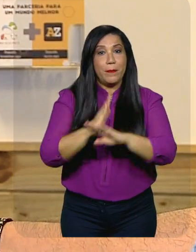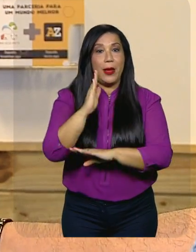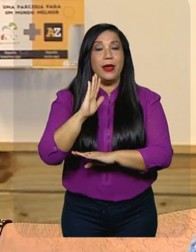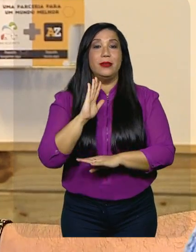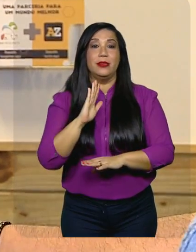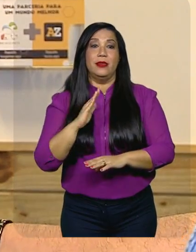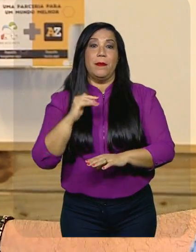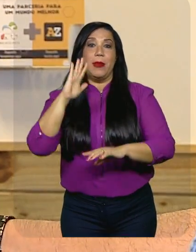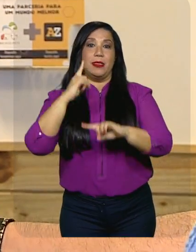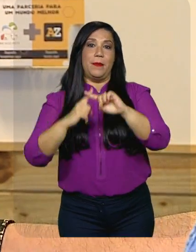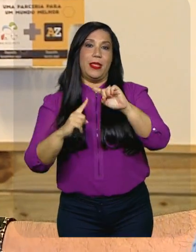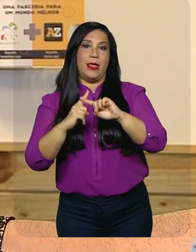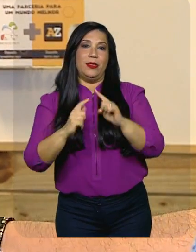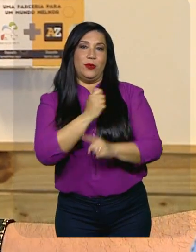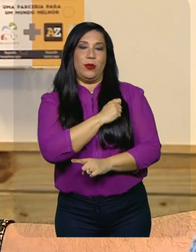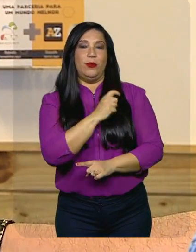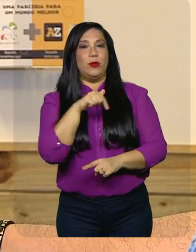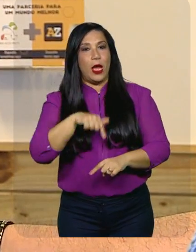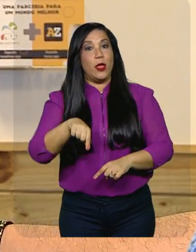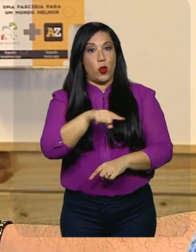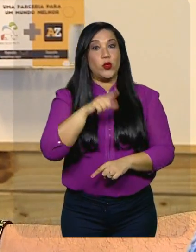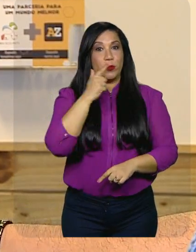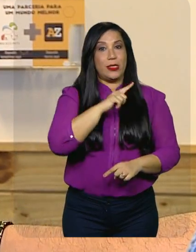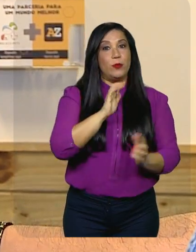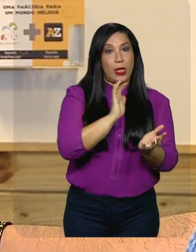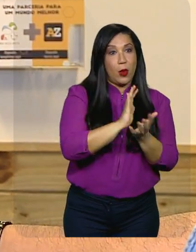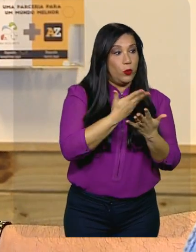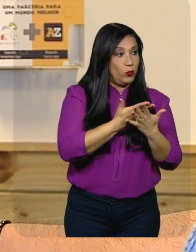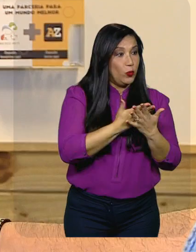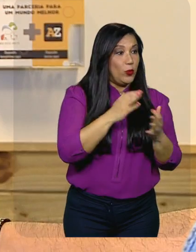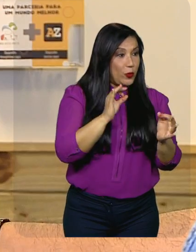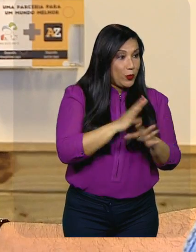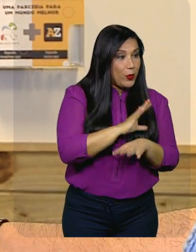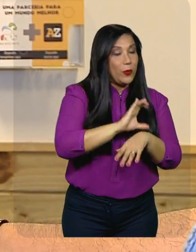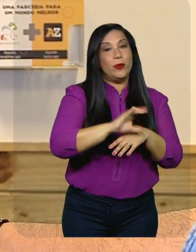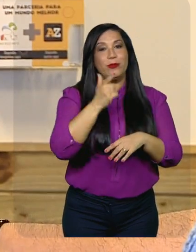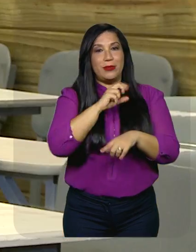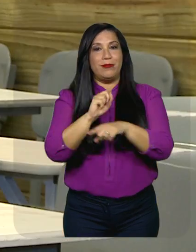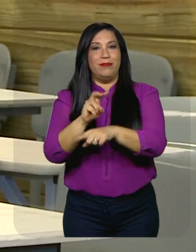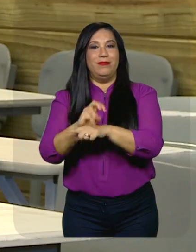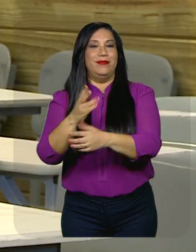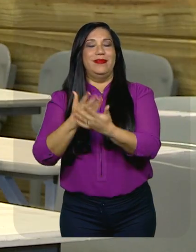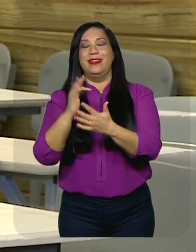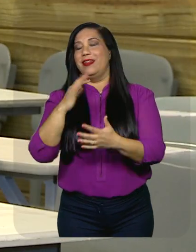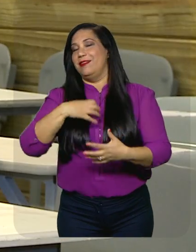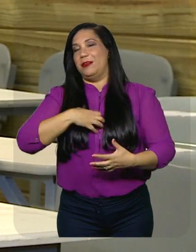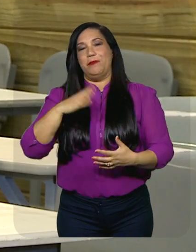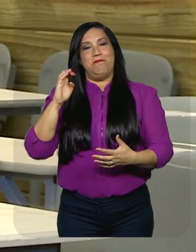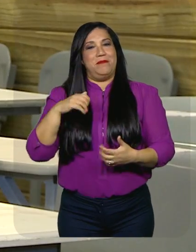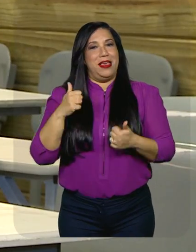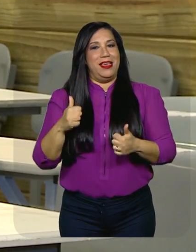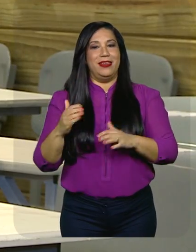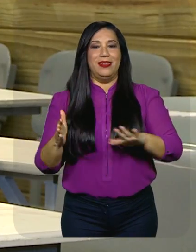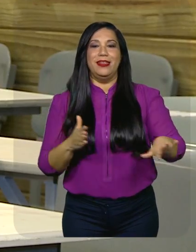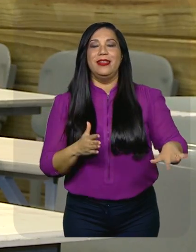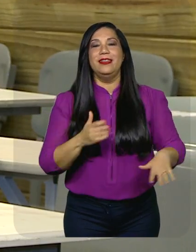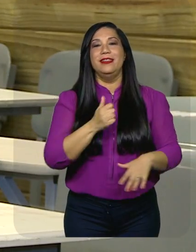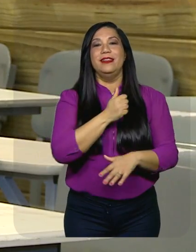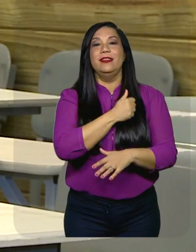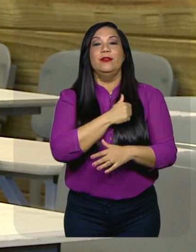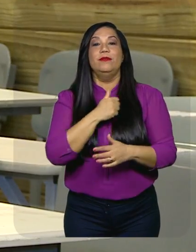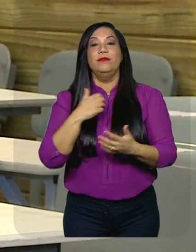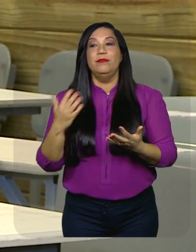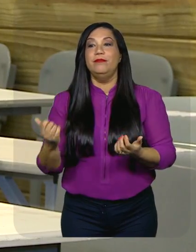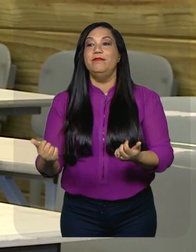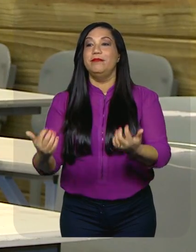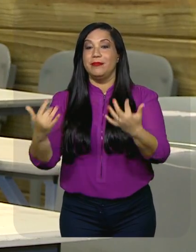mais da metade dos seus alunos. Então conseguir esse número com o APES é realmente muito expressivo. Os meninos recebem a